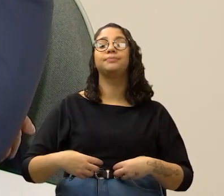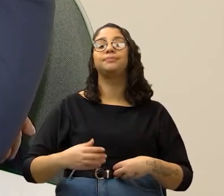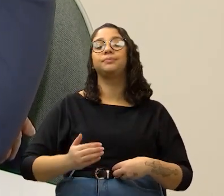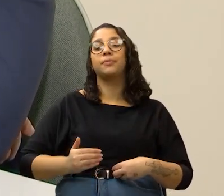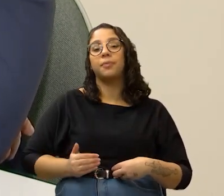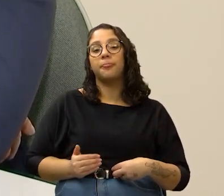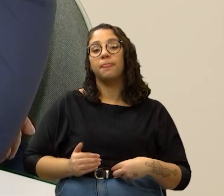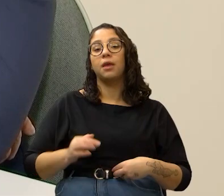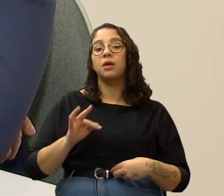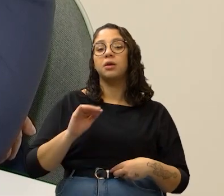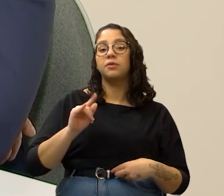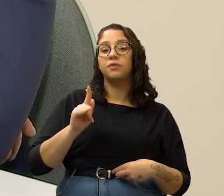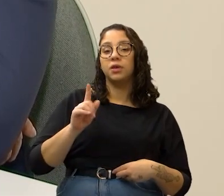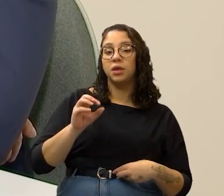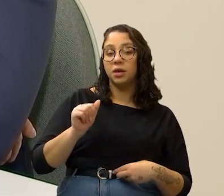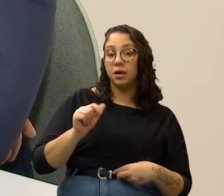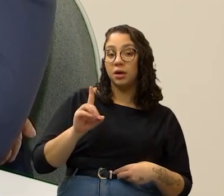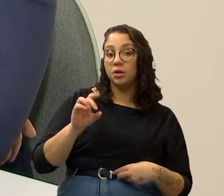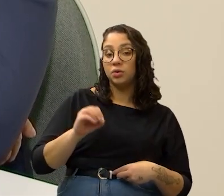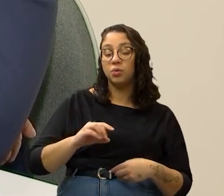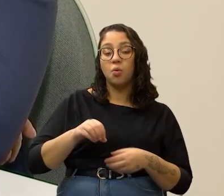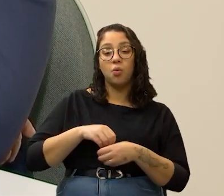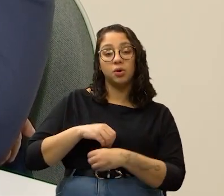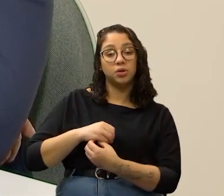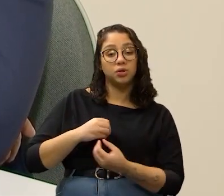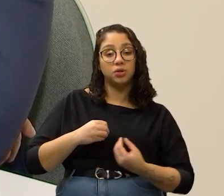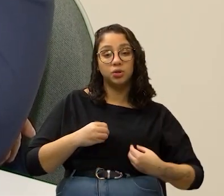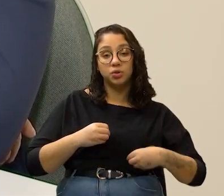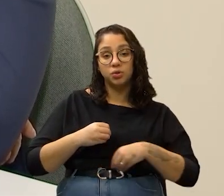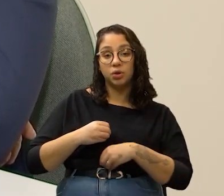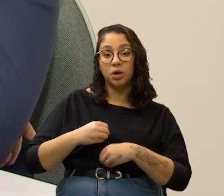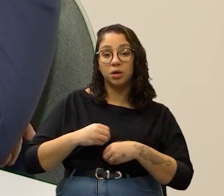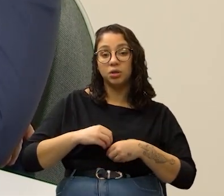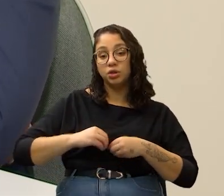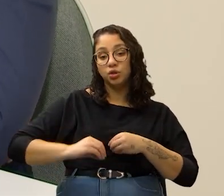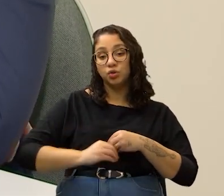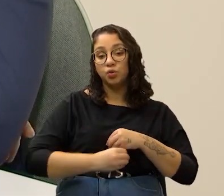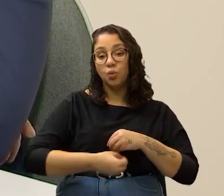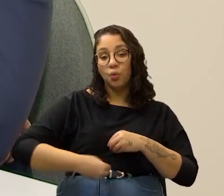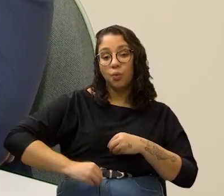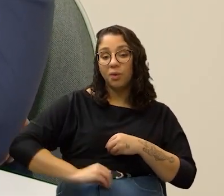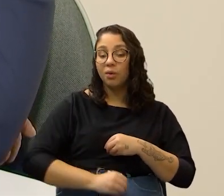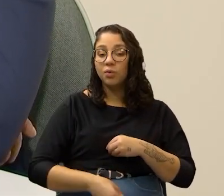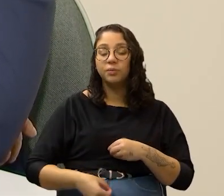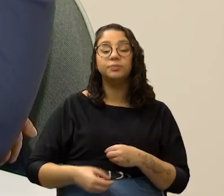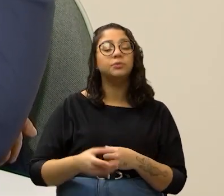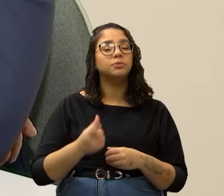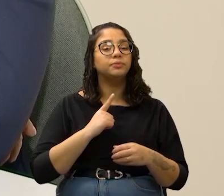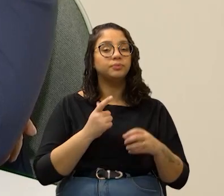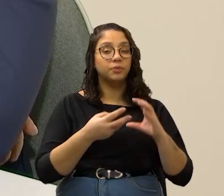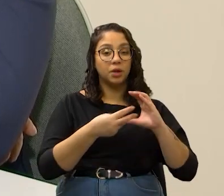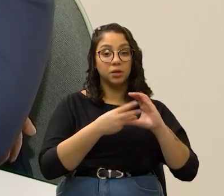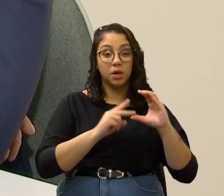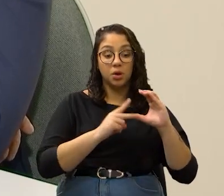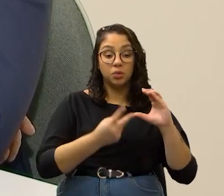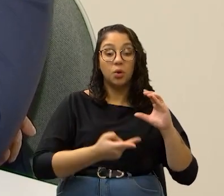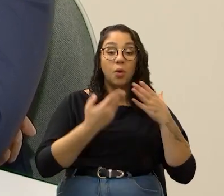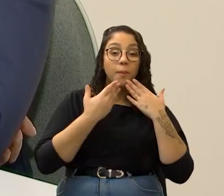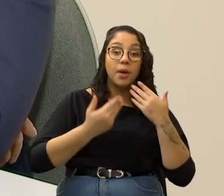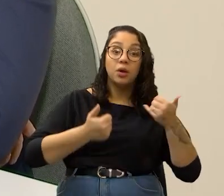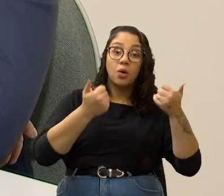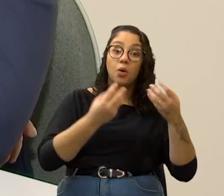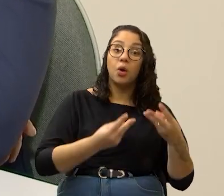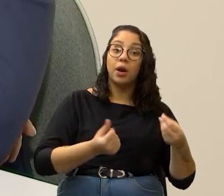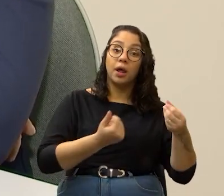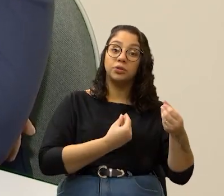o estômago. Então, com a terapia celular, além da gente ver uma efetiva melhora